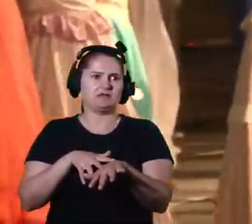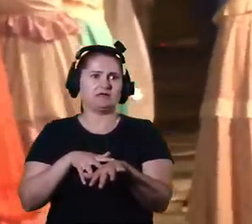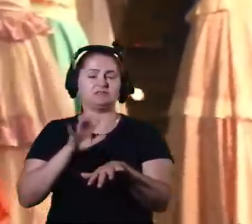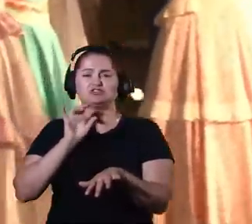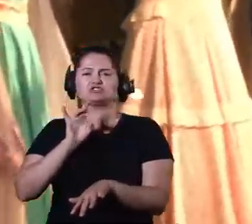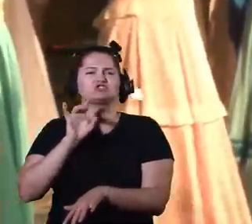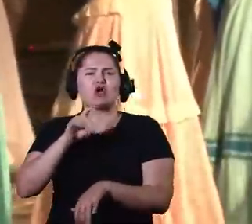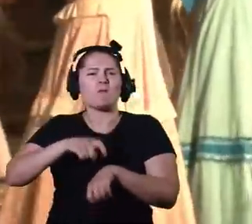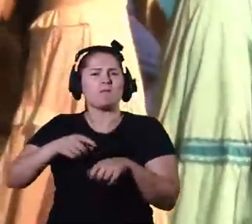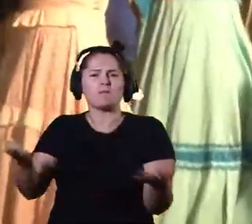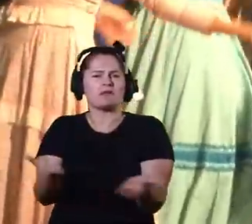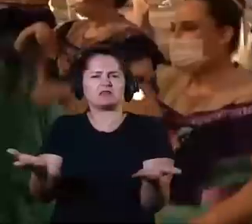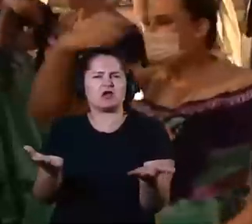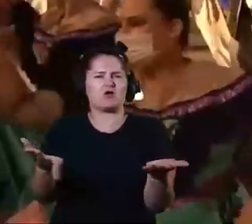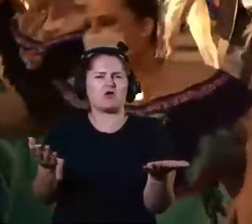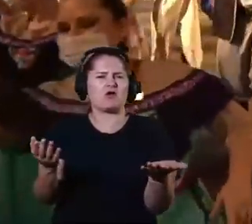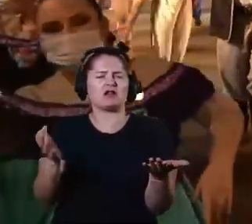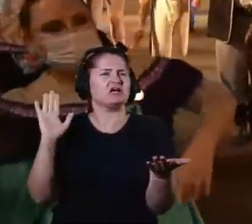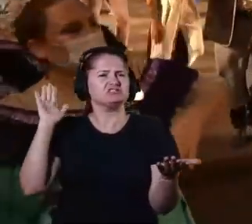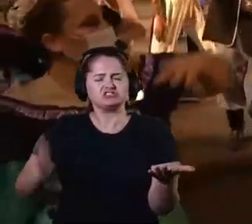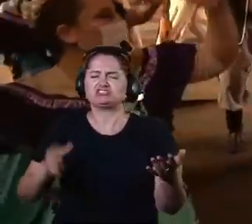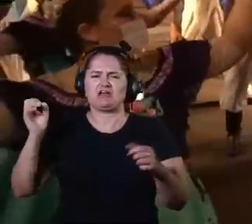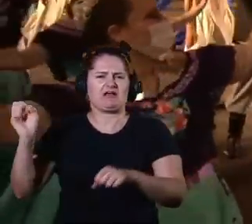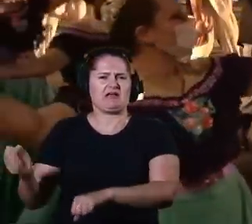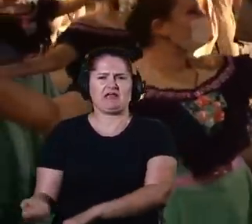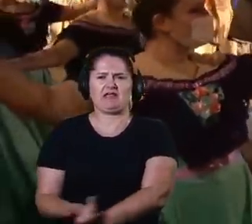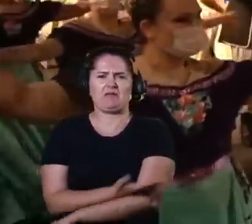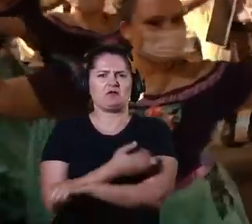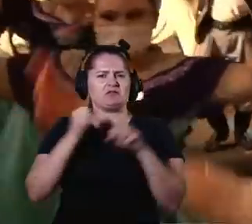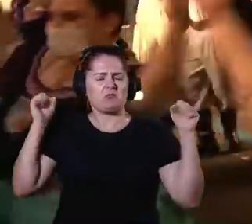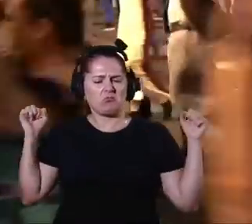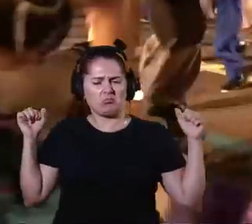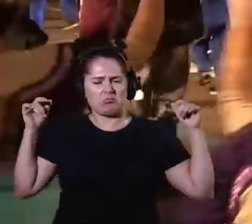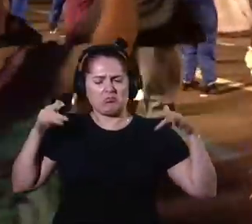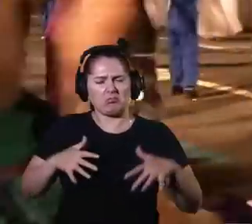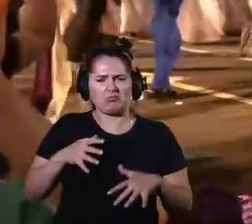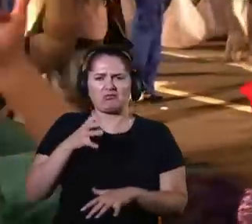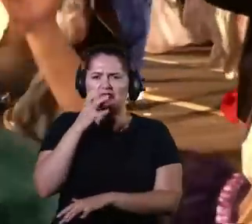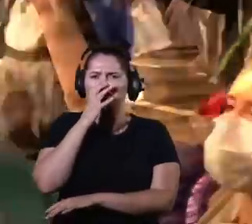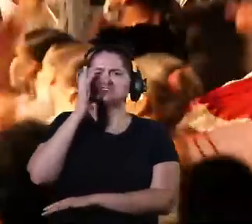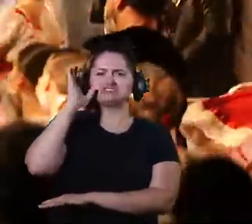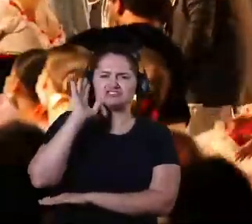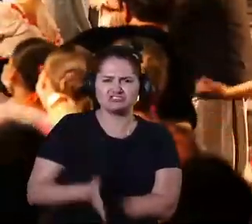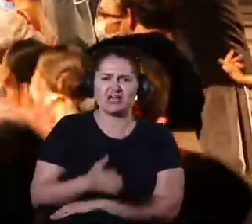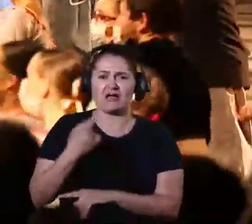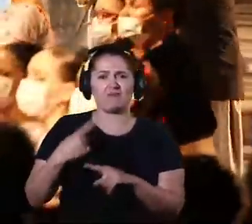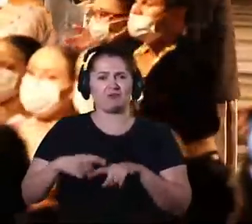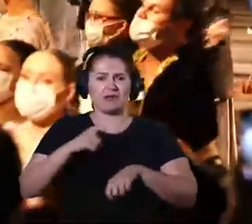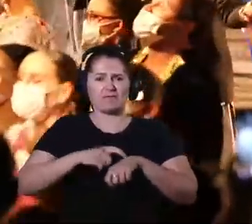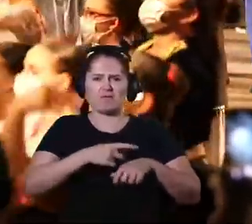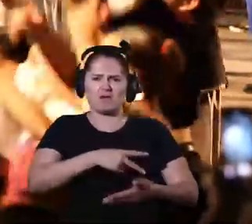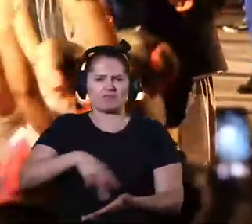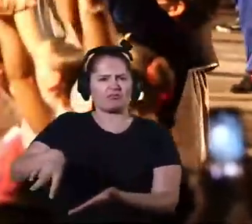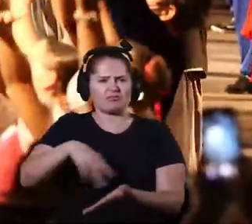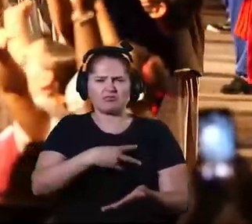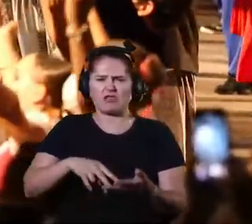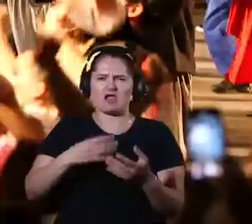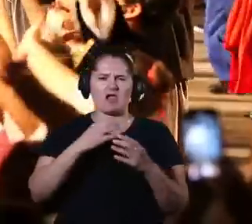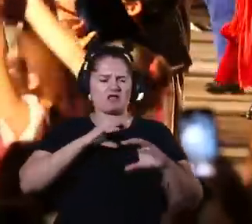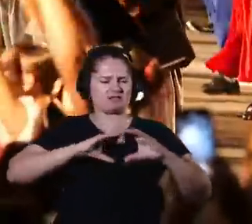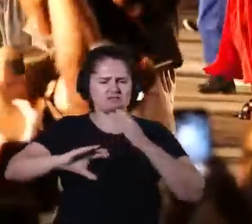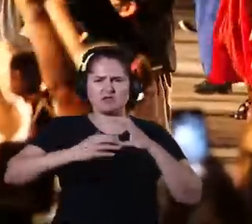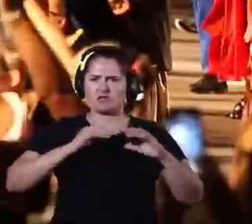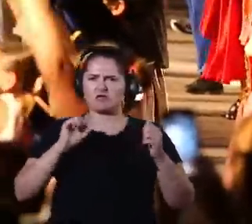já bastaria para trazer as pessoas até o centro da cidade. É um espetáculo que nós estamos vendo aqui, né, a